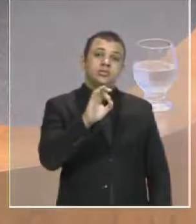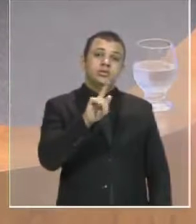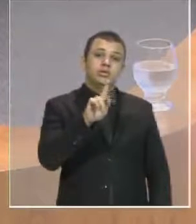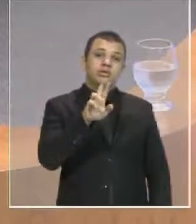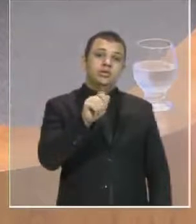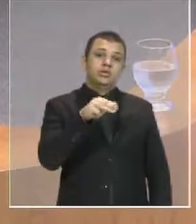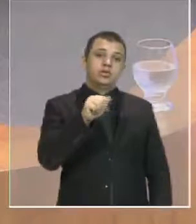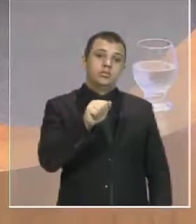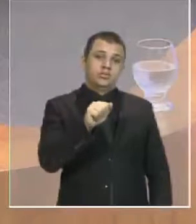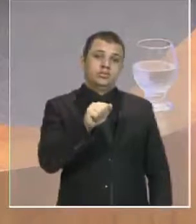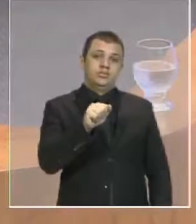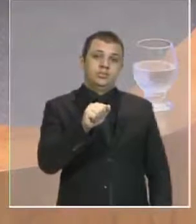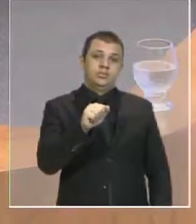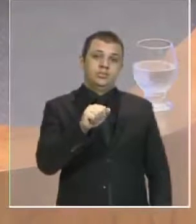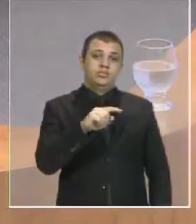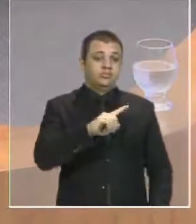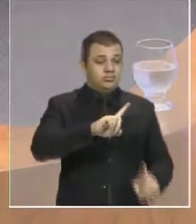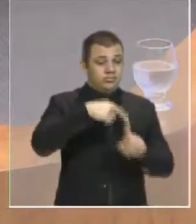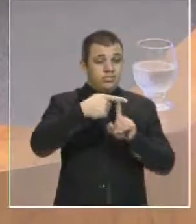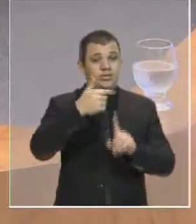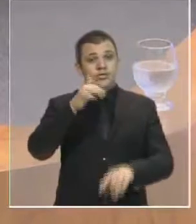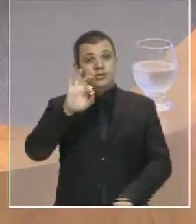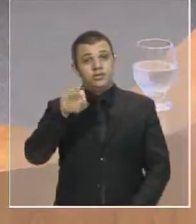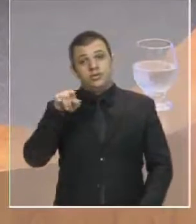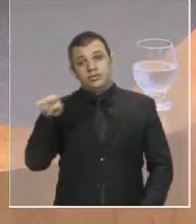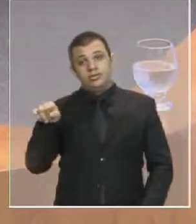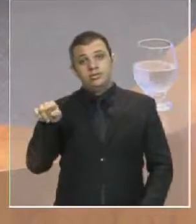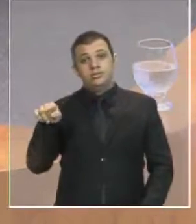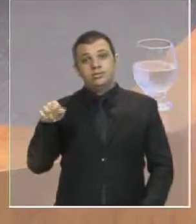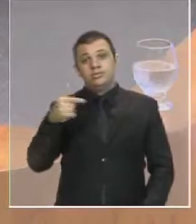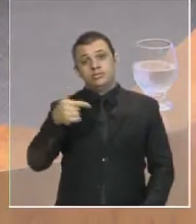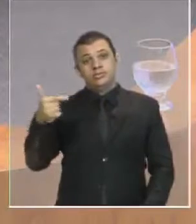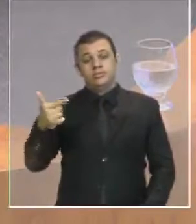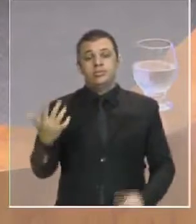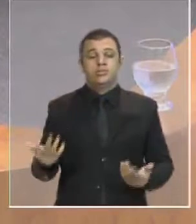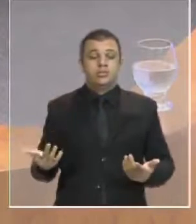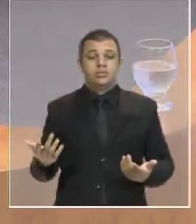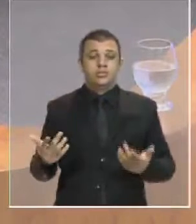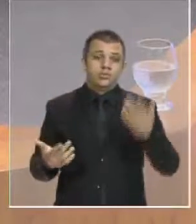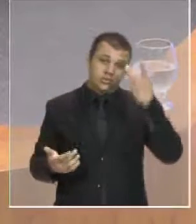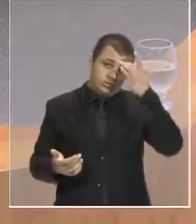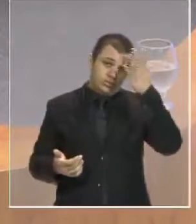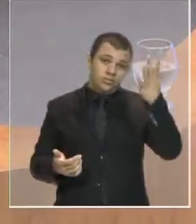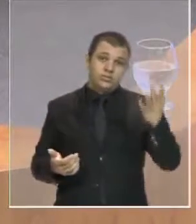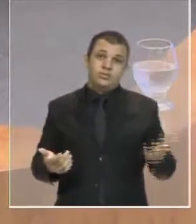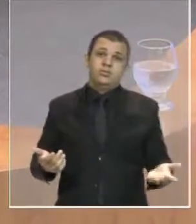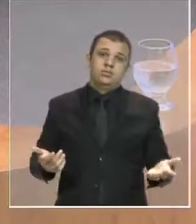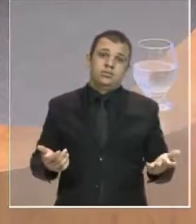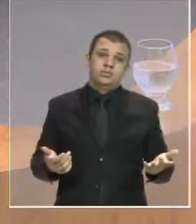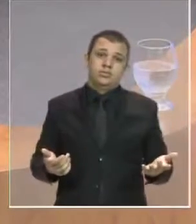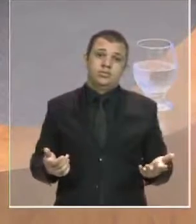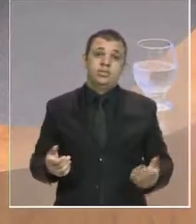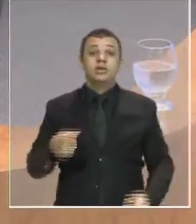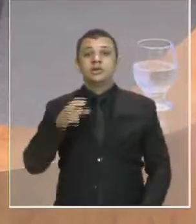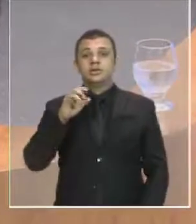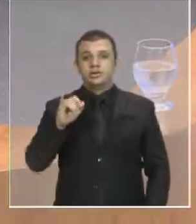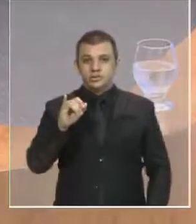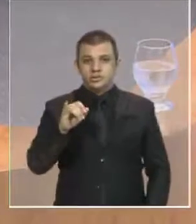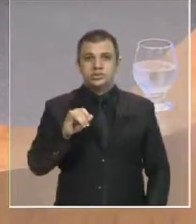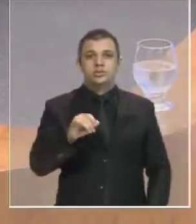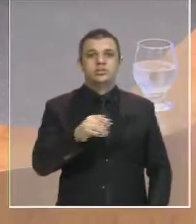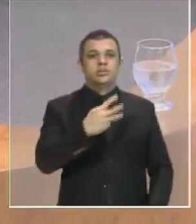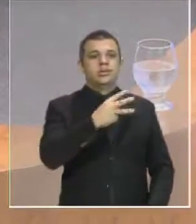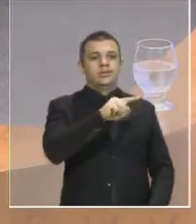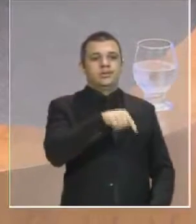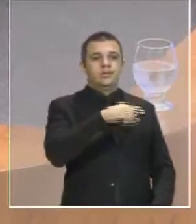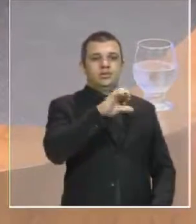Se eu estimei R$ 3,90, 200 gramas, quanto dá 1 quilo? Eu tenho certeza que as crianças do município de Timon